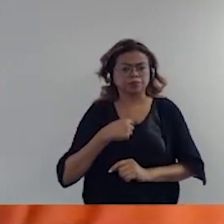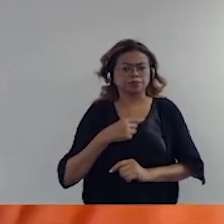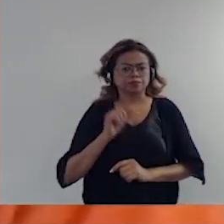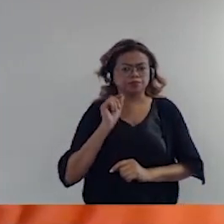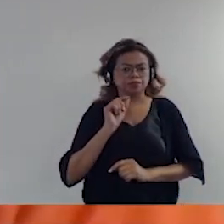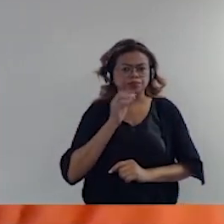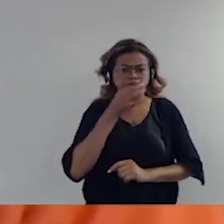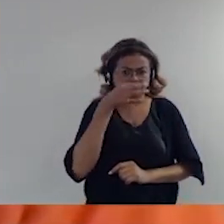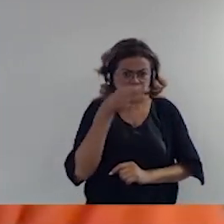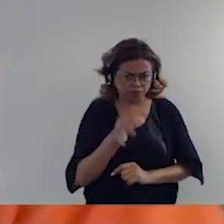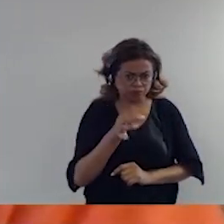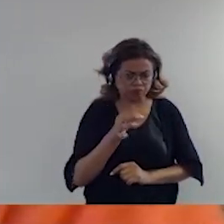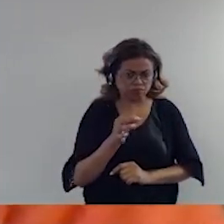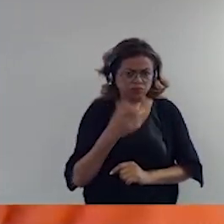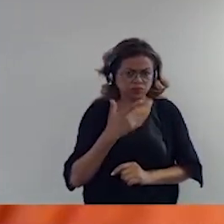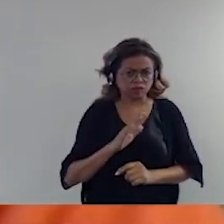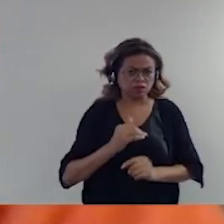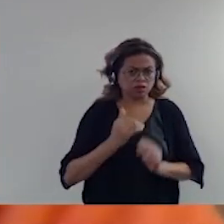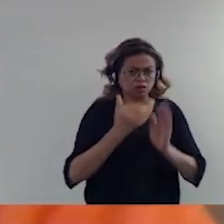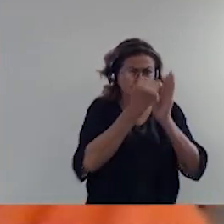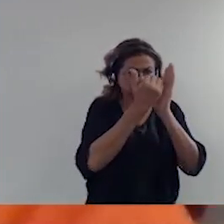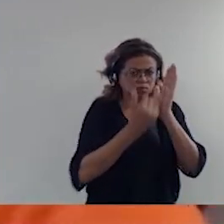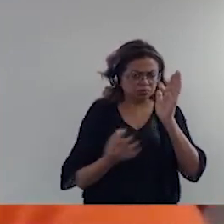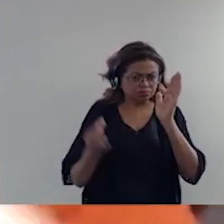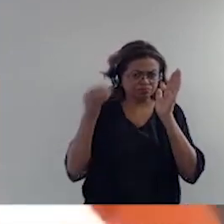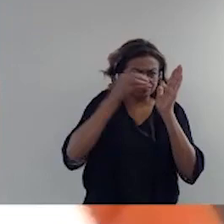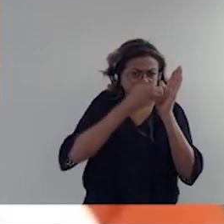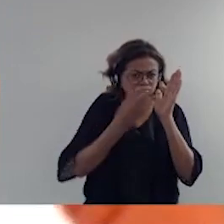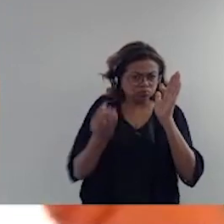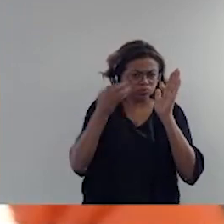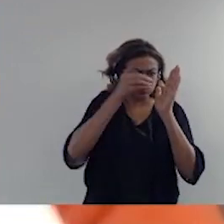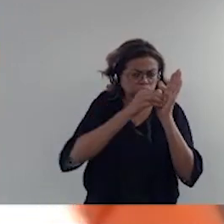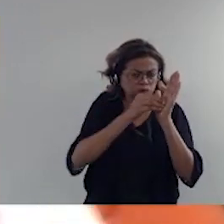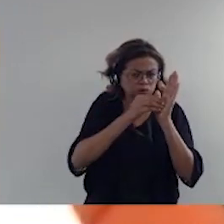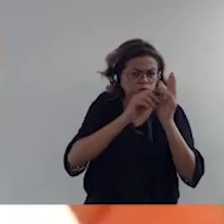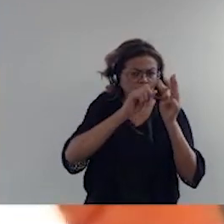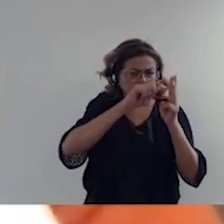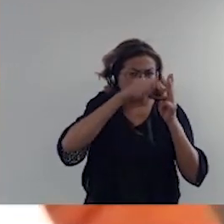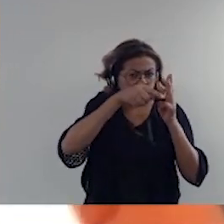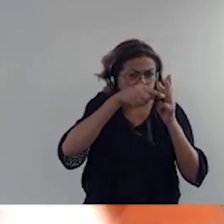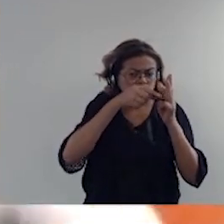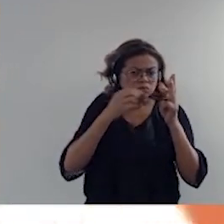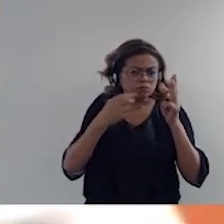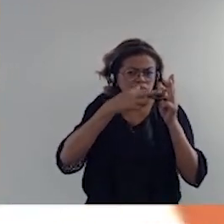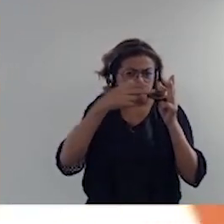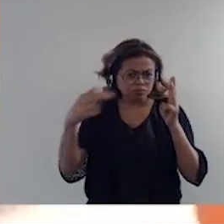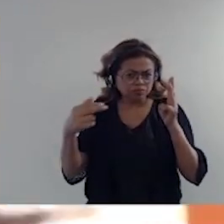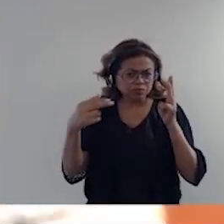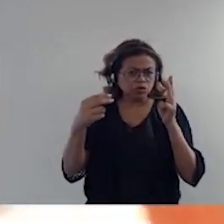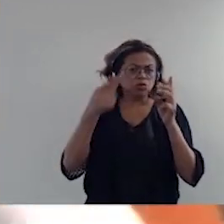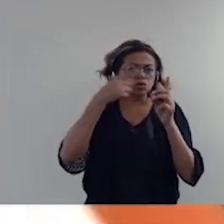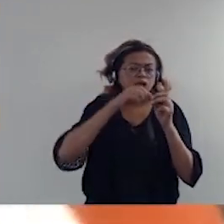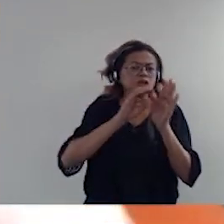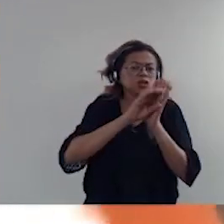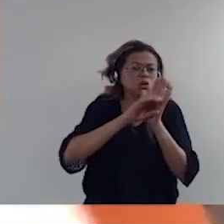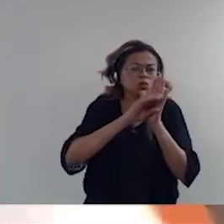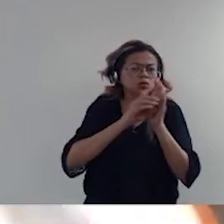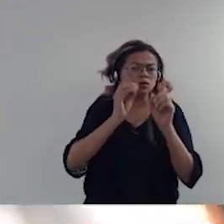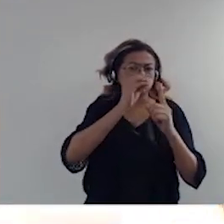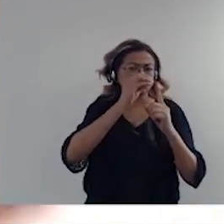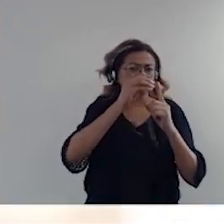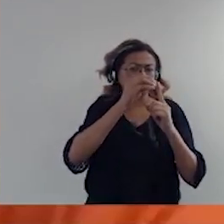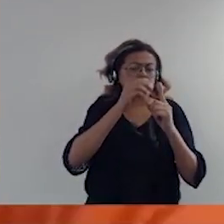que, só complementando, tem 3 elementos no conceito de vulnerabilidade que eu gostaria